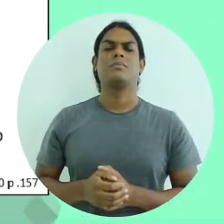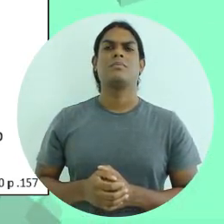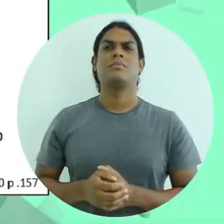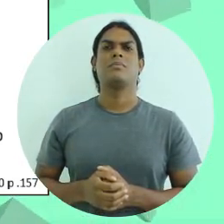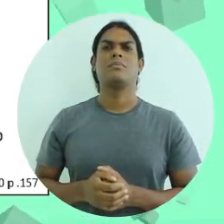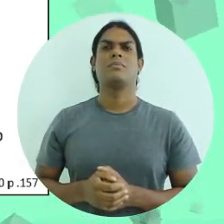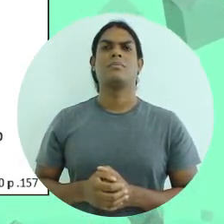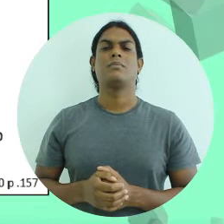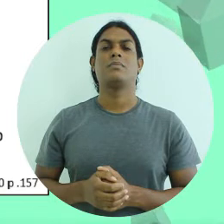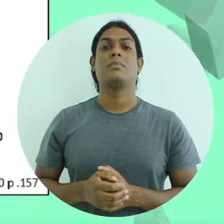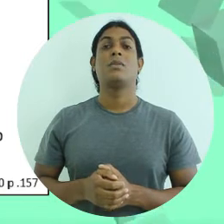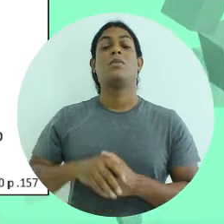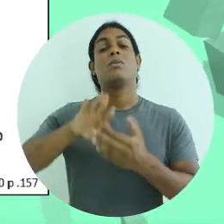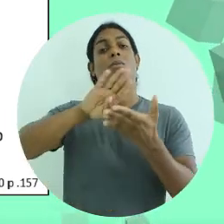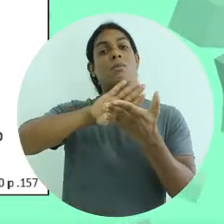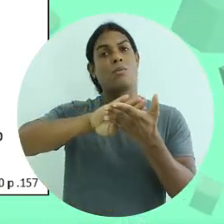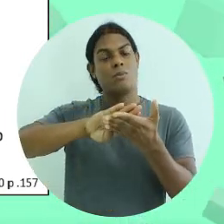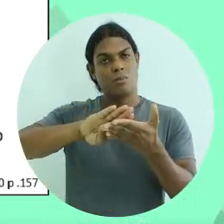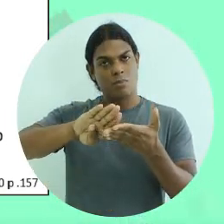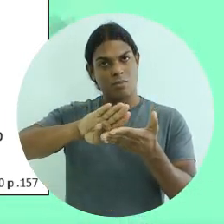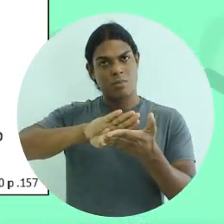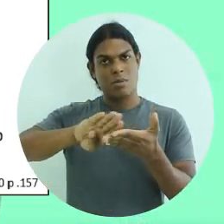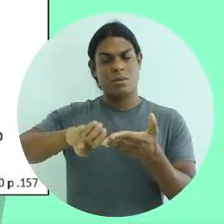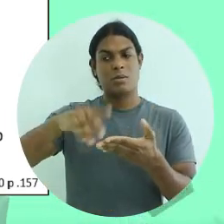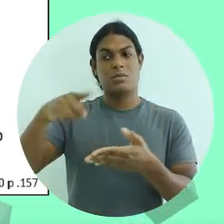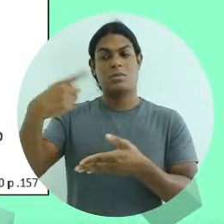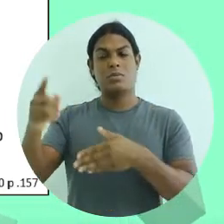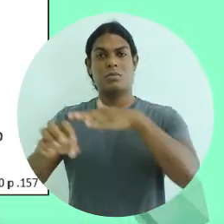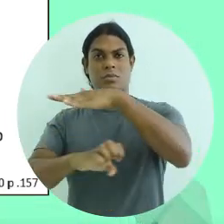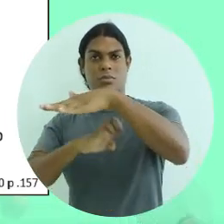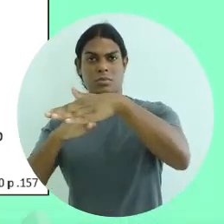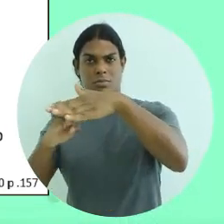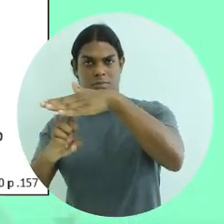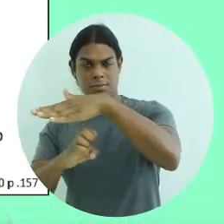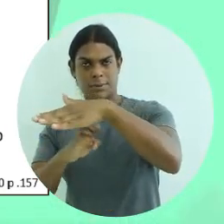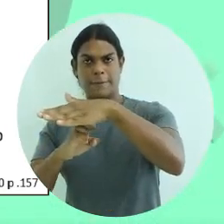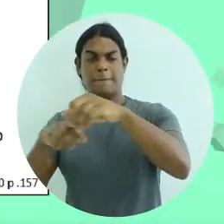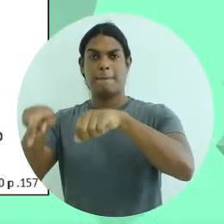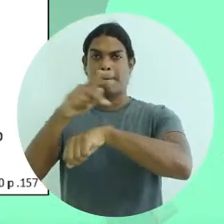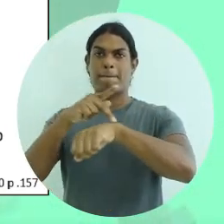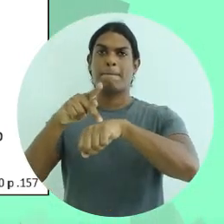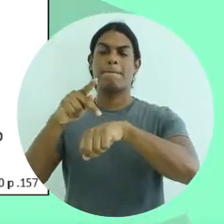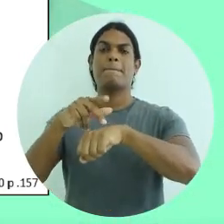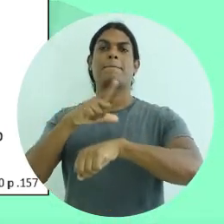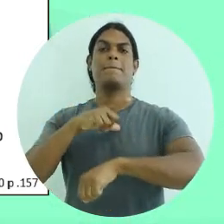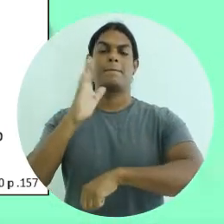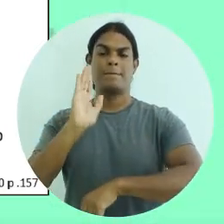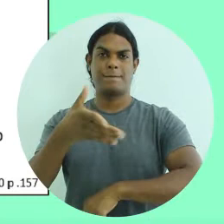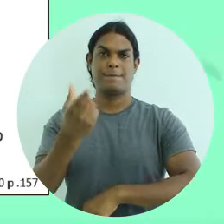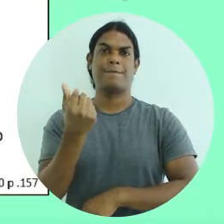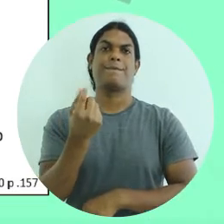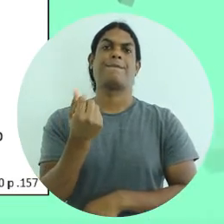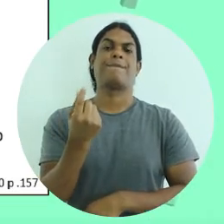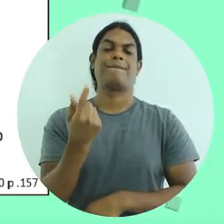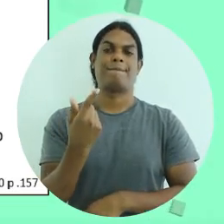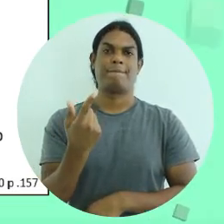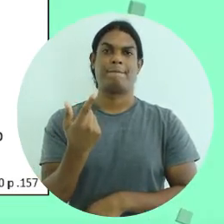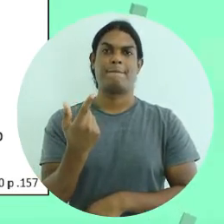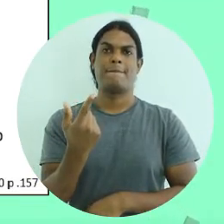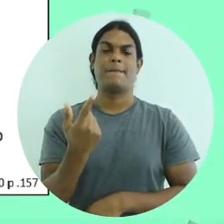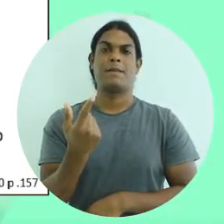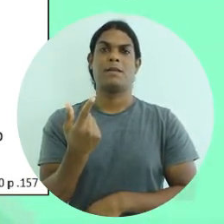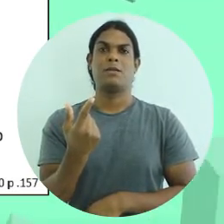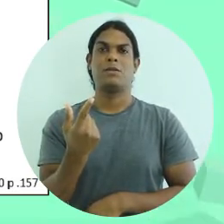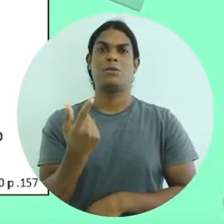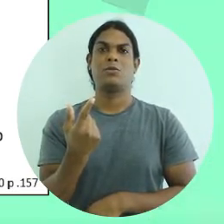Então, quando o banco do exportador receber realmente o dinheiro, né, que não recebeu o dinheiro e o dinheiro